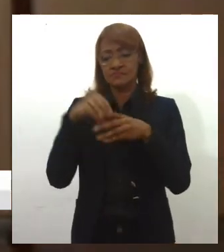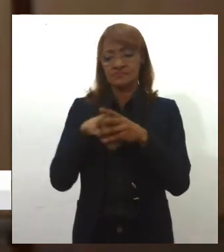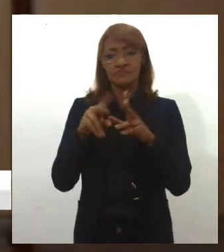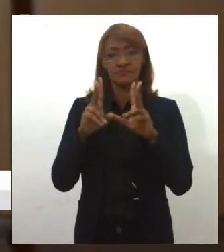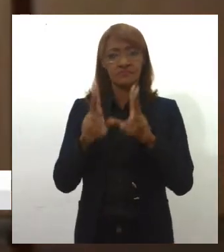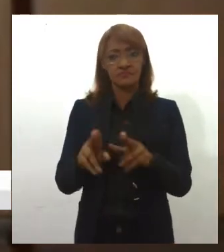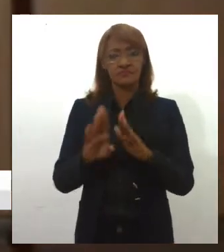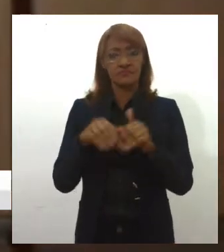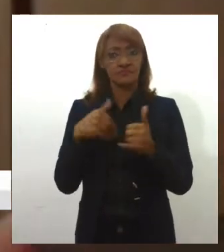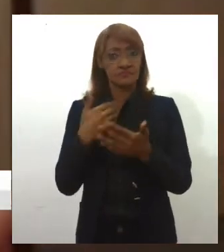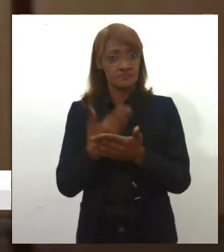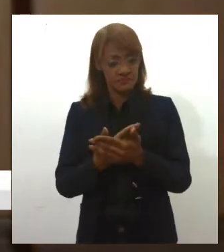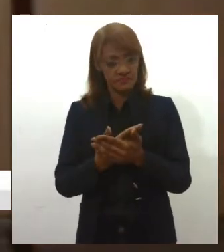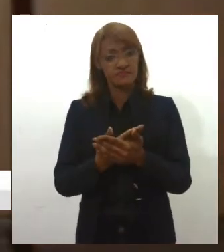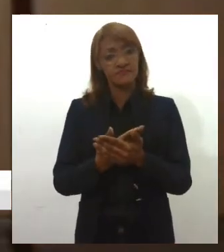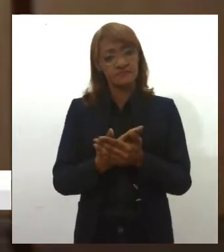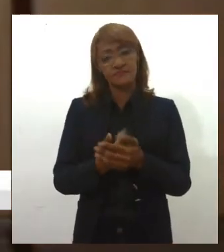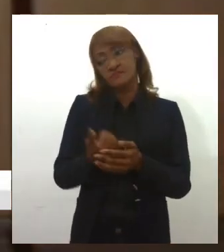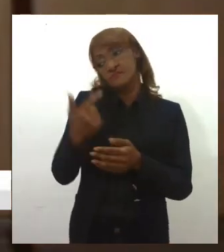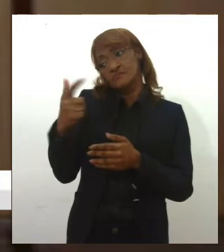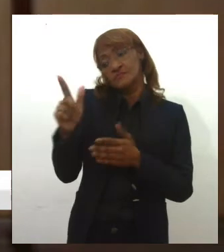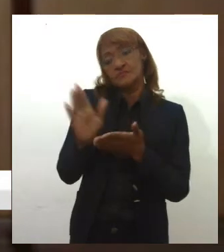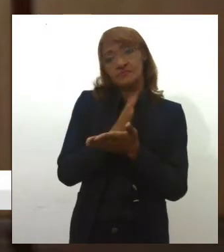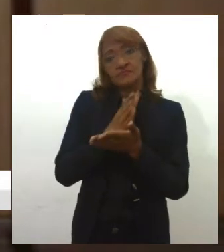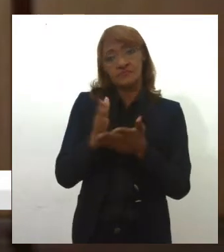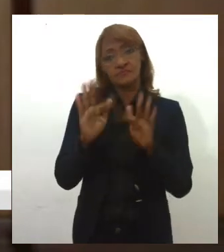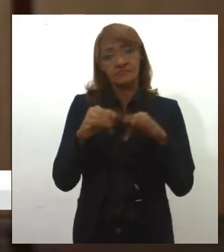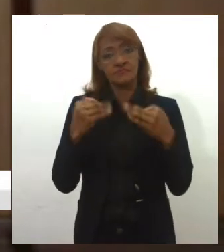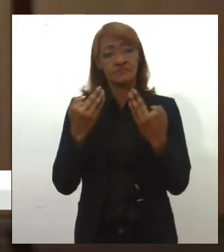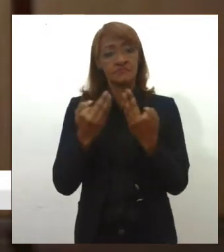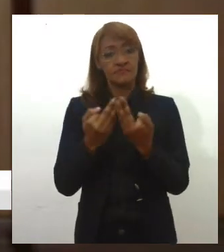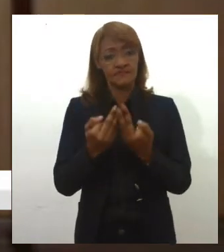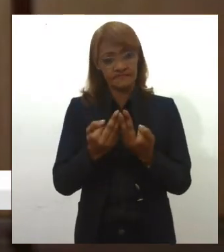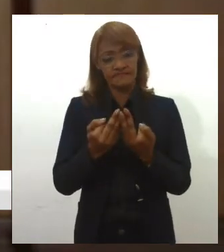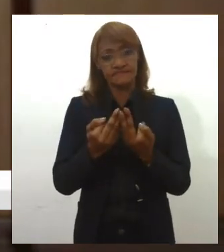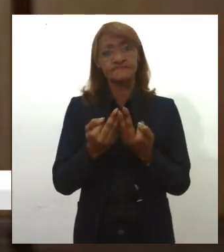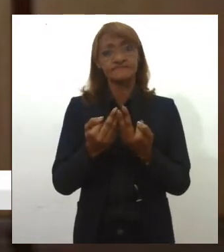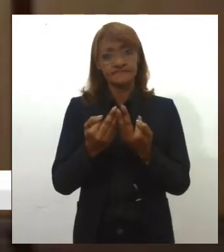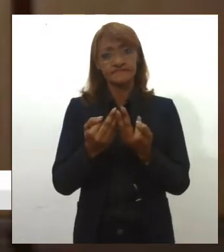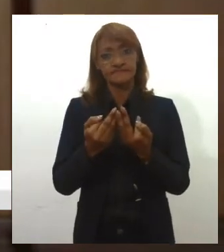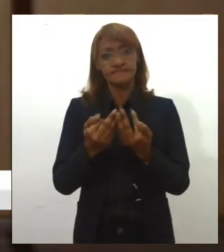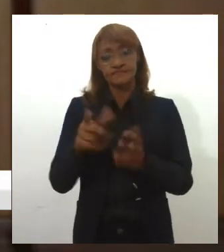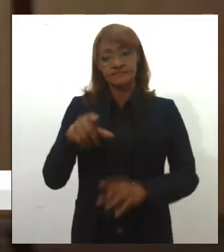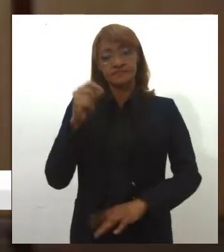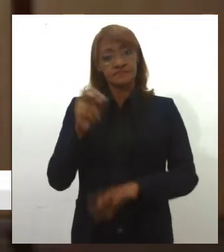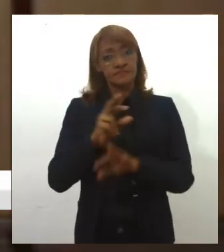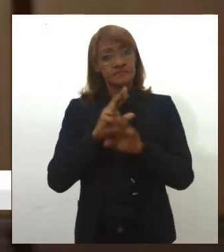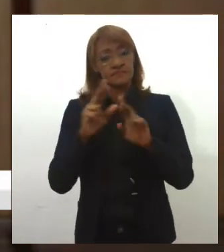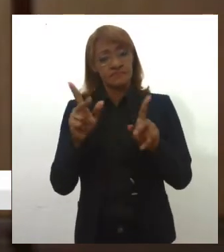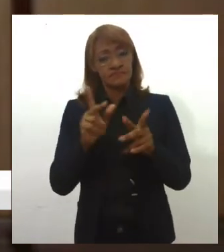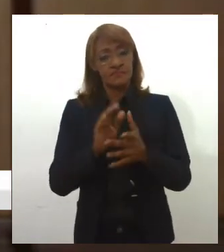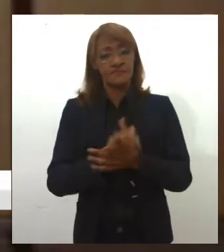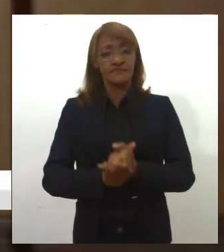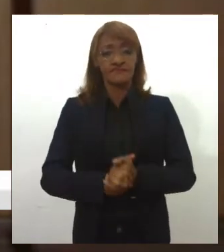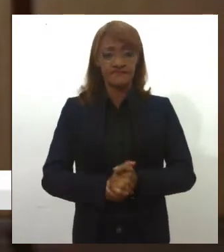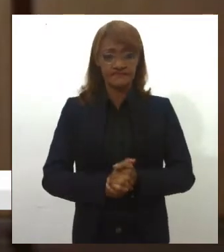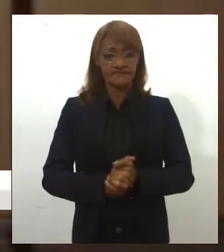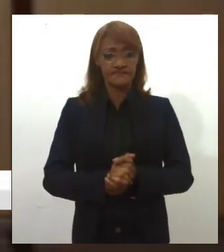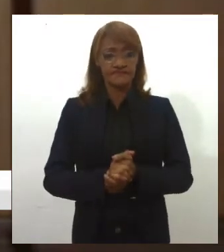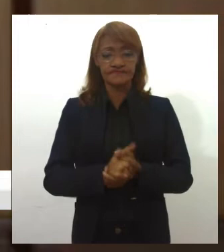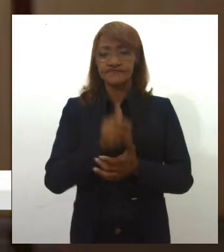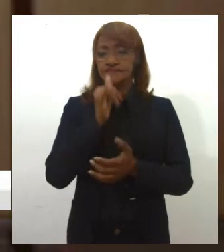de uma instituição de ensino, e algumas famílias buscam alternativas mais diferenciadas, a exemplo daquelas